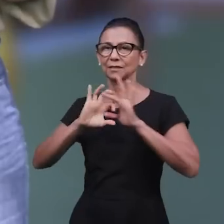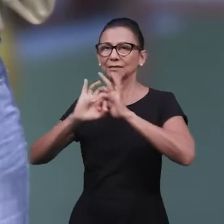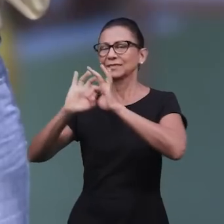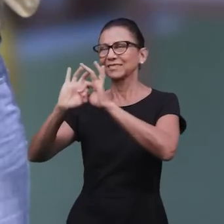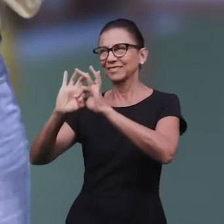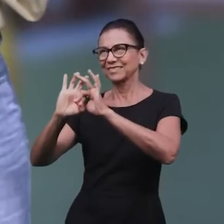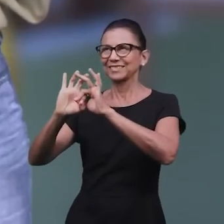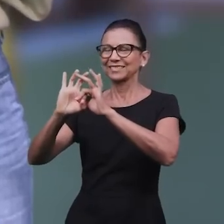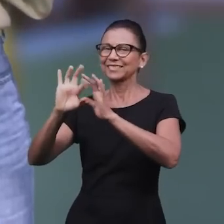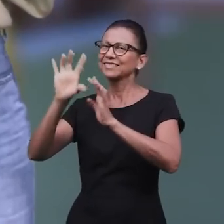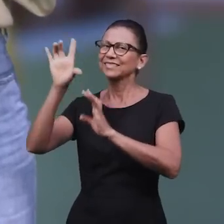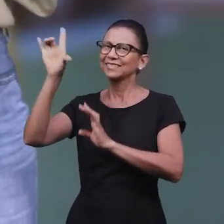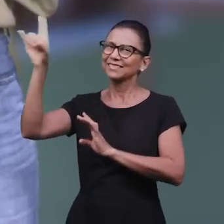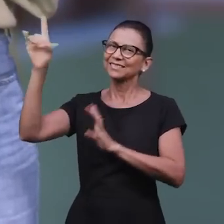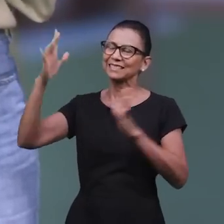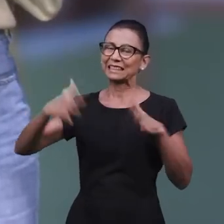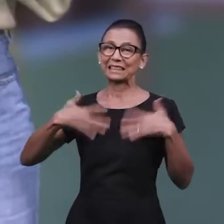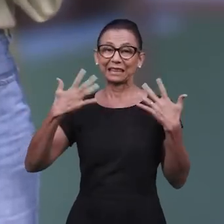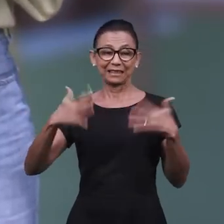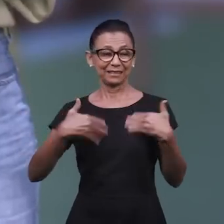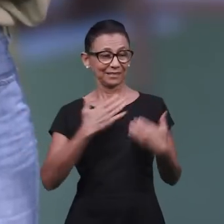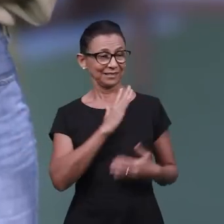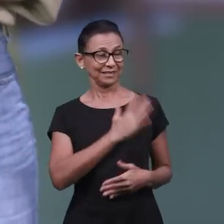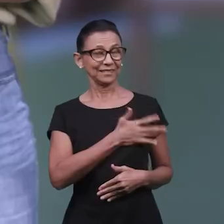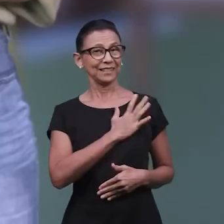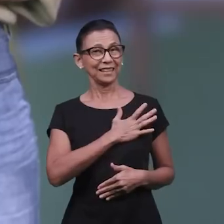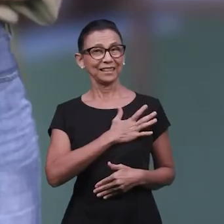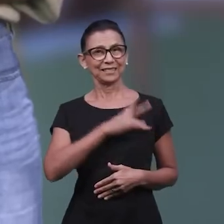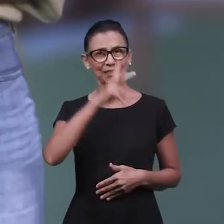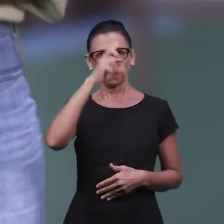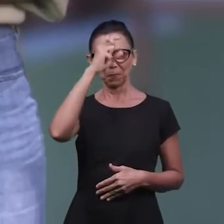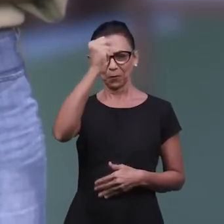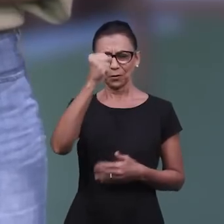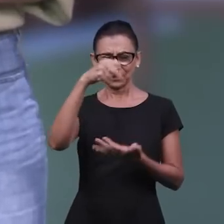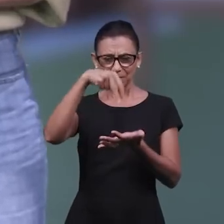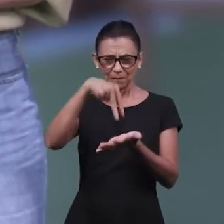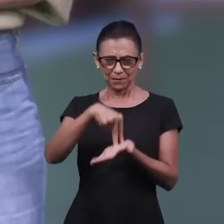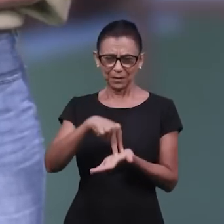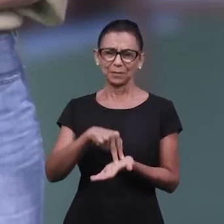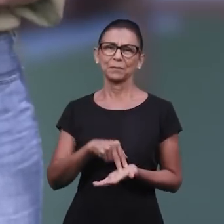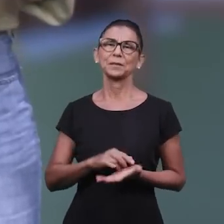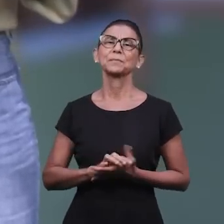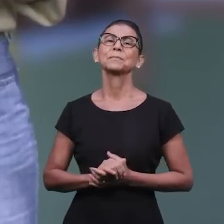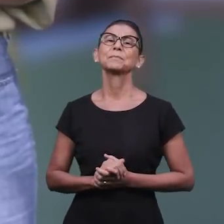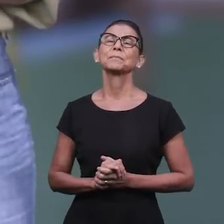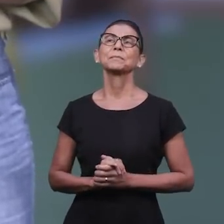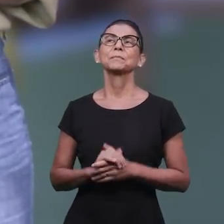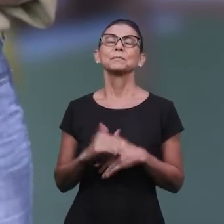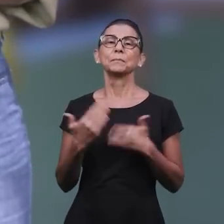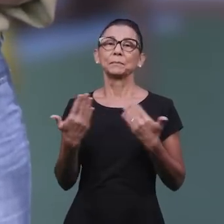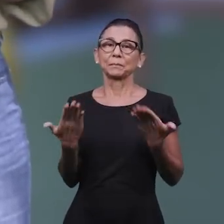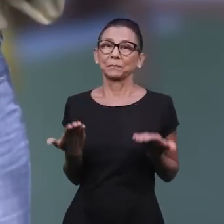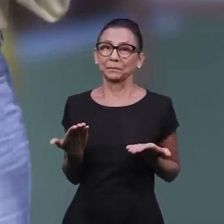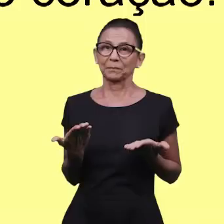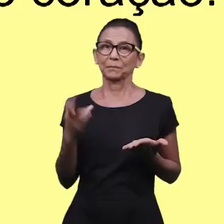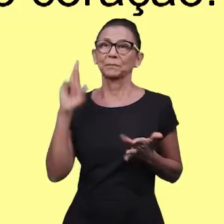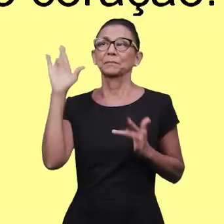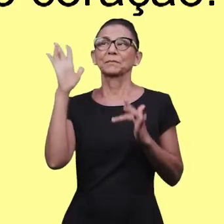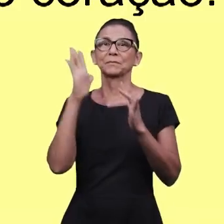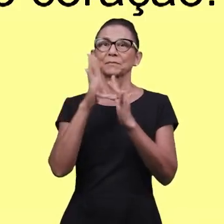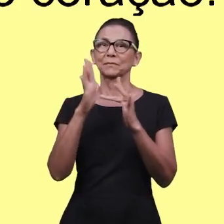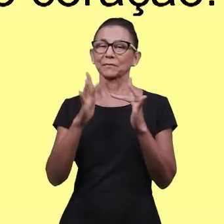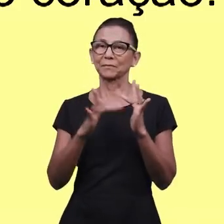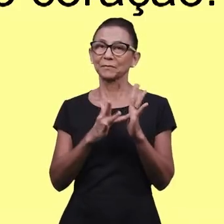Deus, Ele alegra o nosso coração e nos fortalece. Por isso, o Senhor Jesus